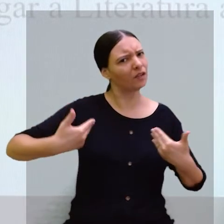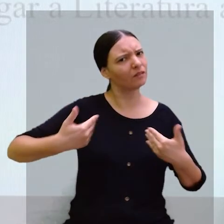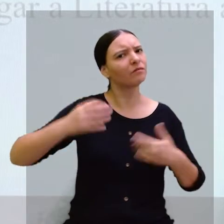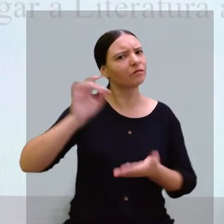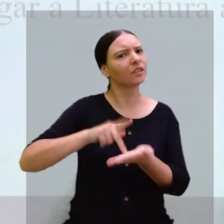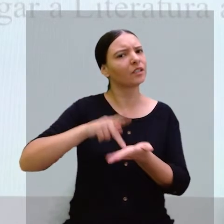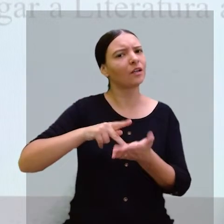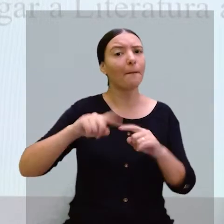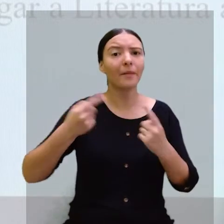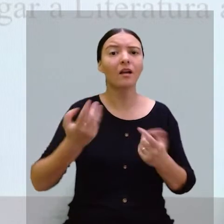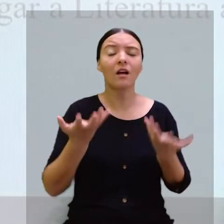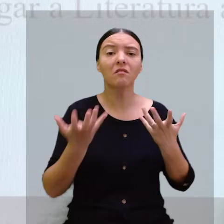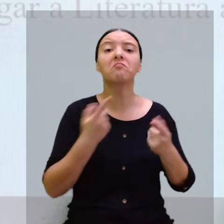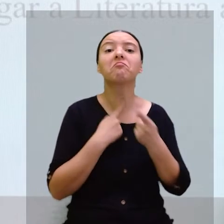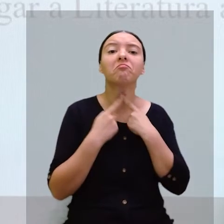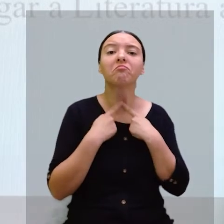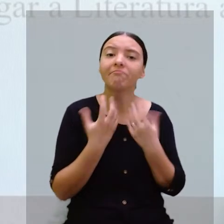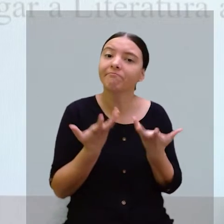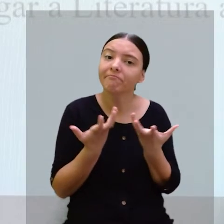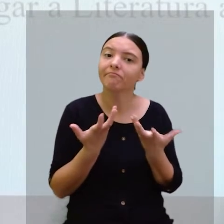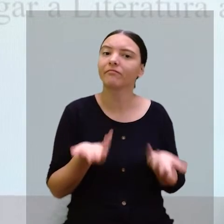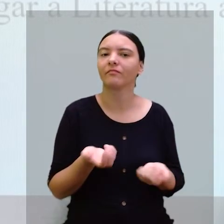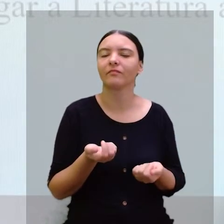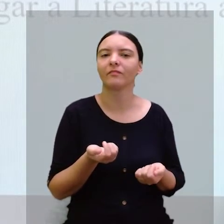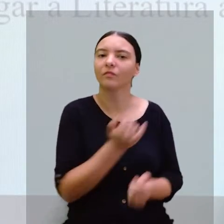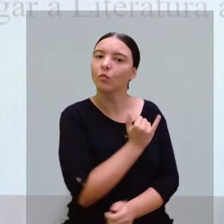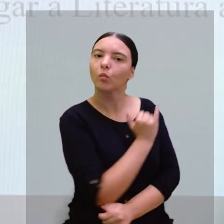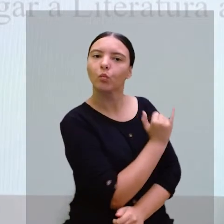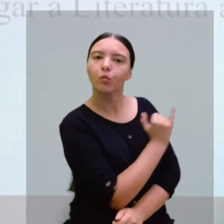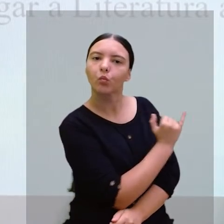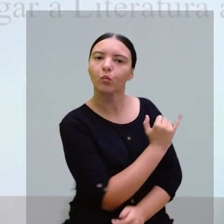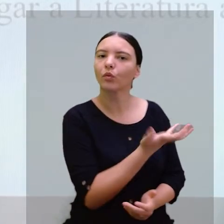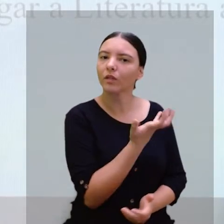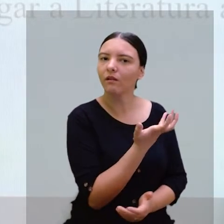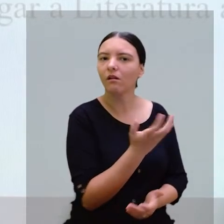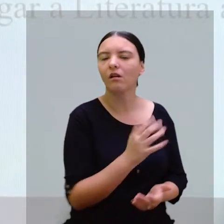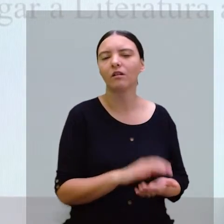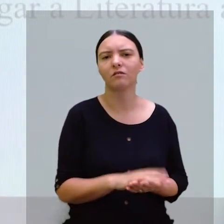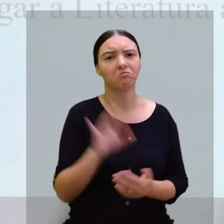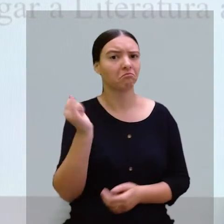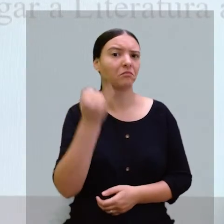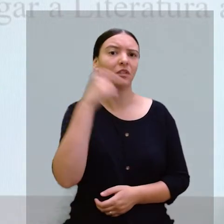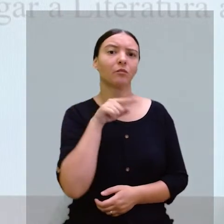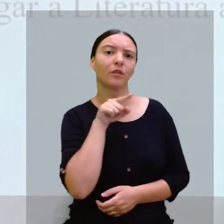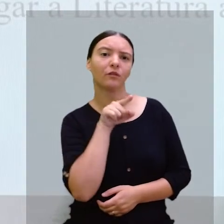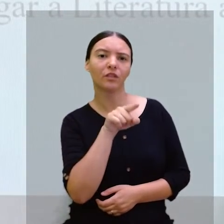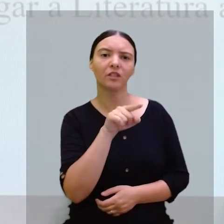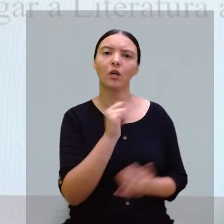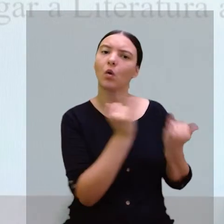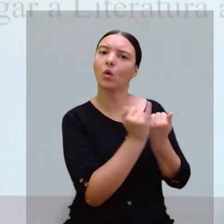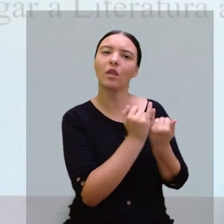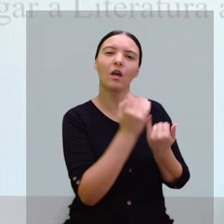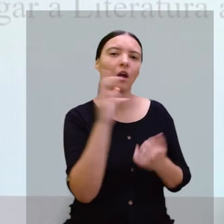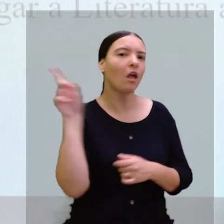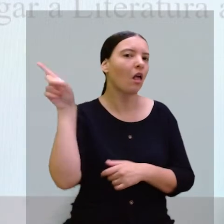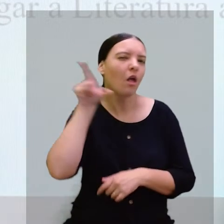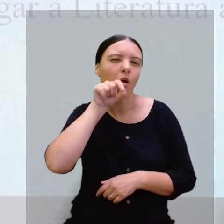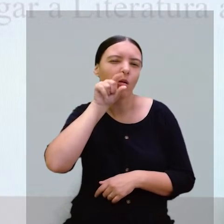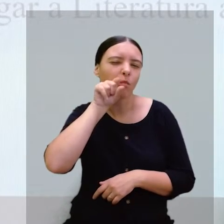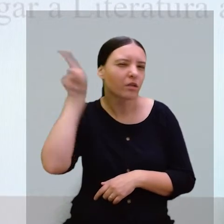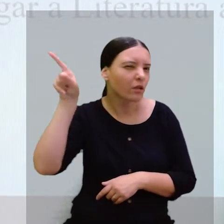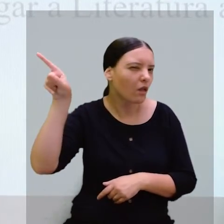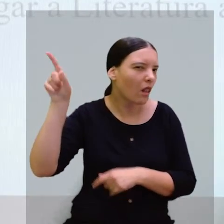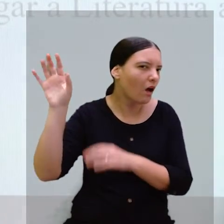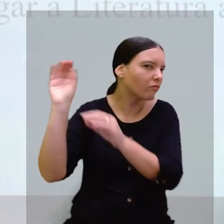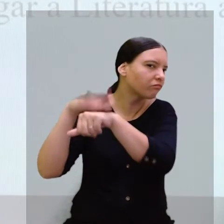Mas às vezes você quer fazer, às vezes tem alguma utilidade para você nesse momento, é fundamental para você nesse momento contar que tem um passarinho ali fora